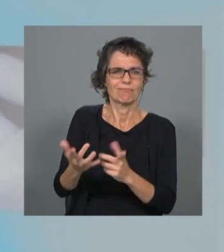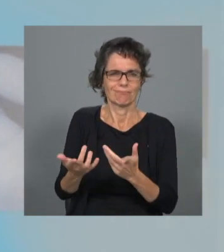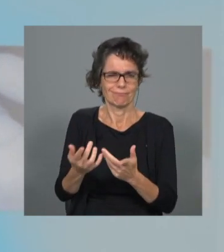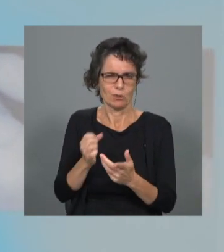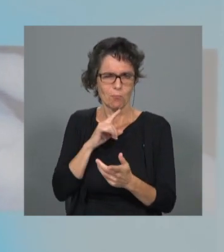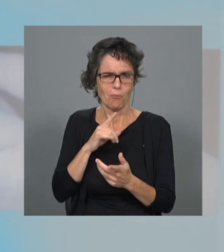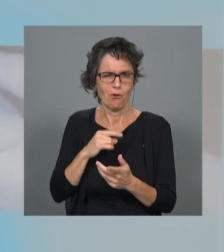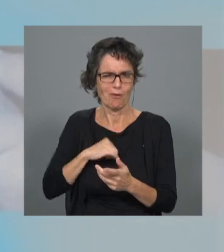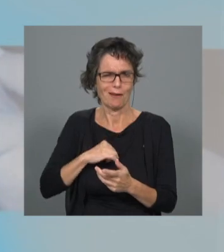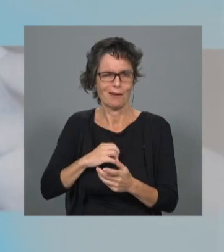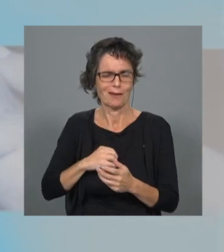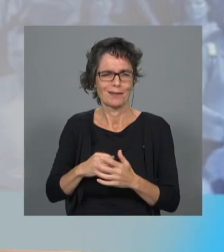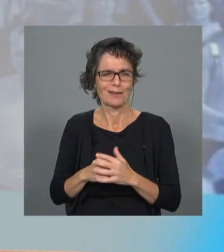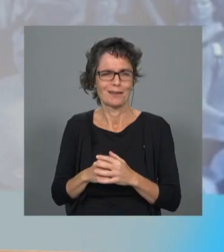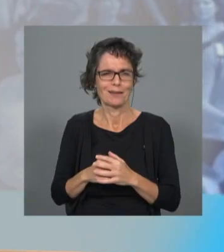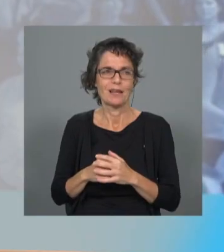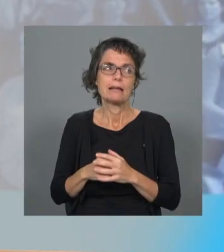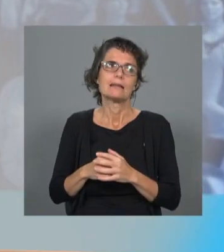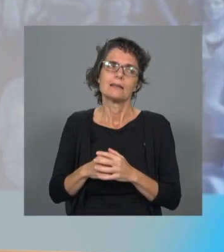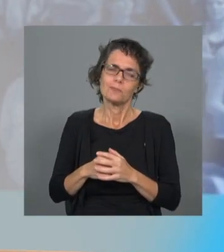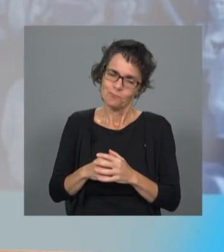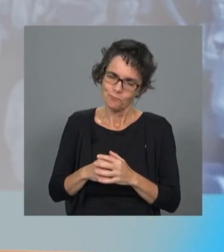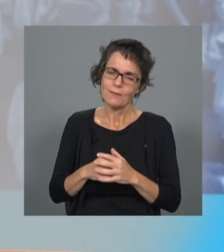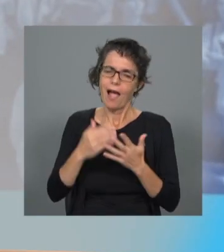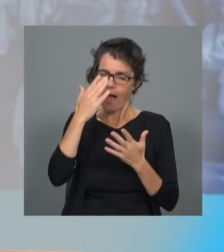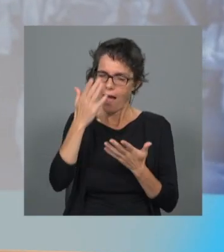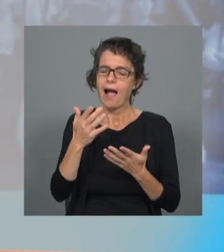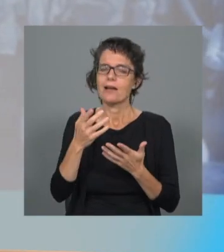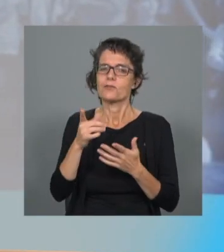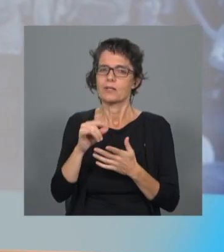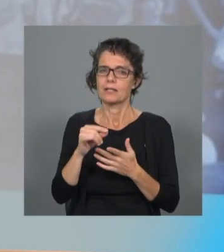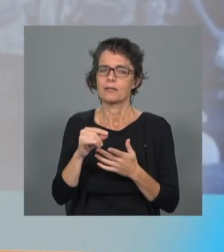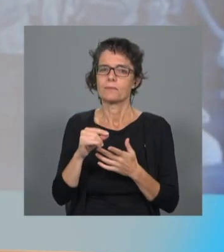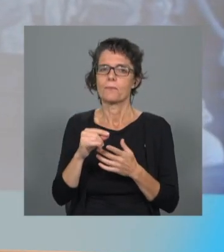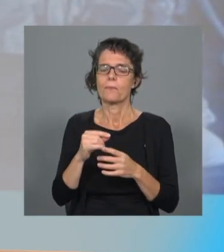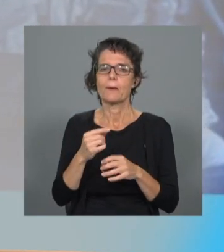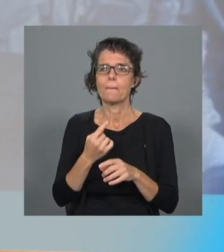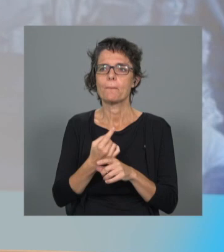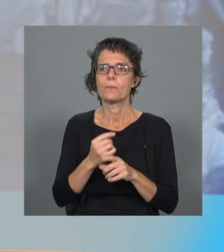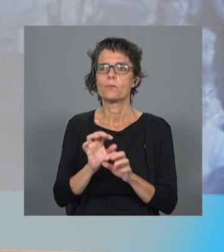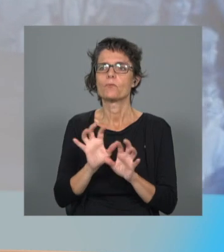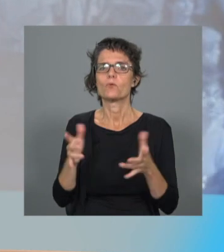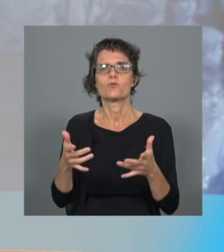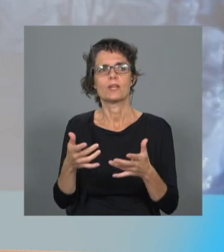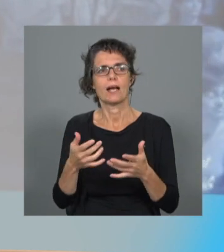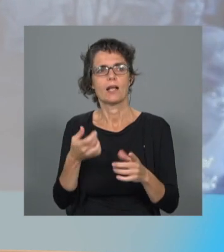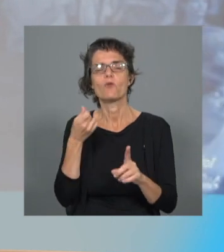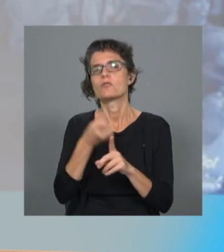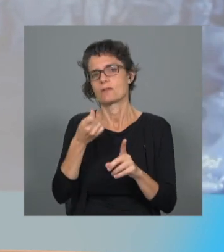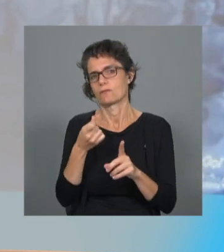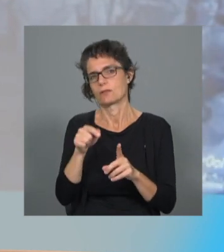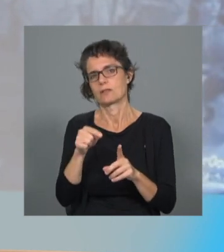e mais próxima. Eu penso que estamos a enfrentar um outro desafio, que é esse da inércia, mas é o também do